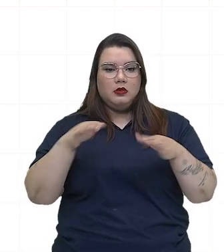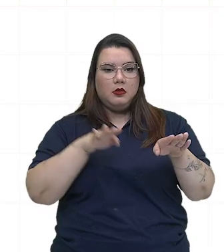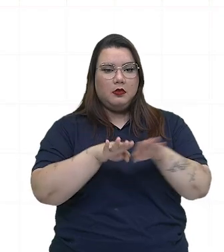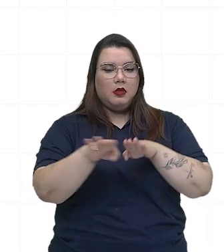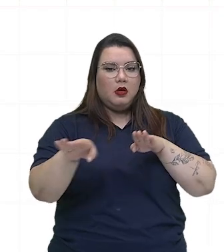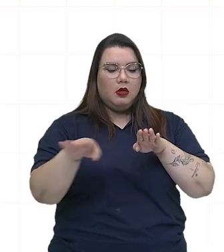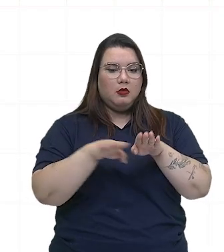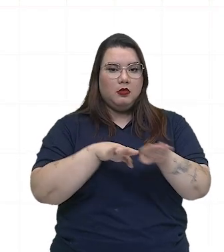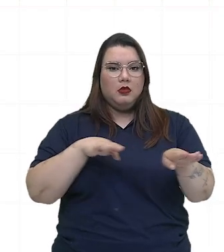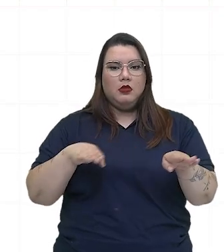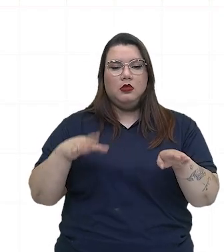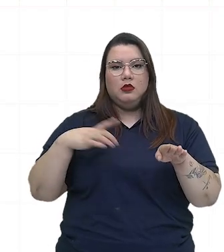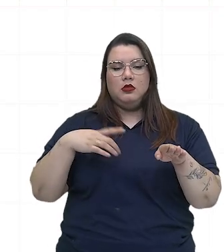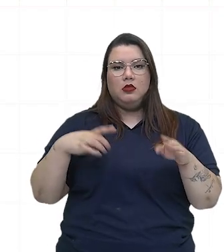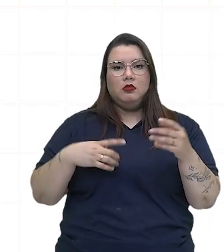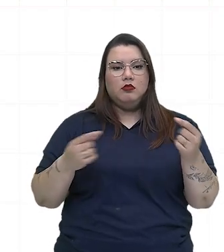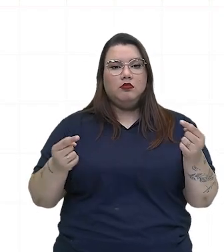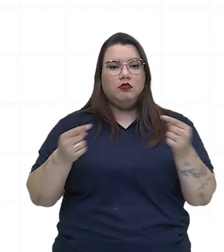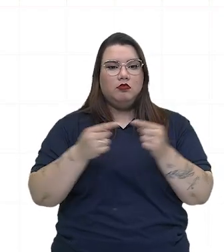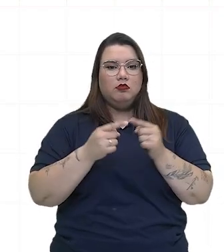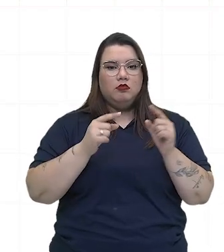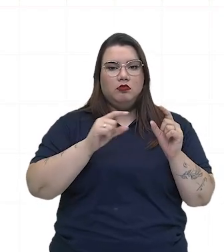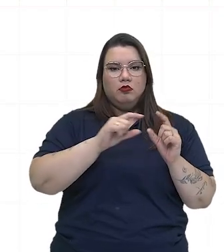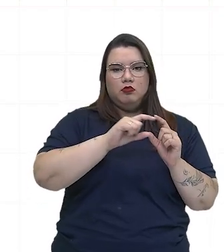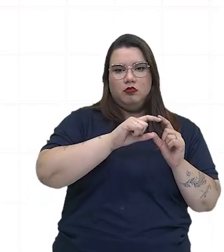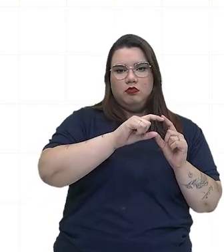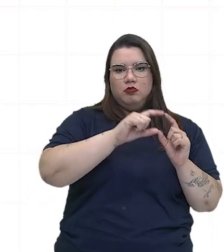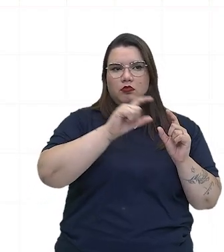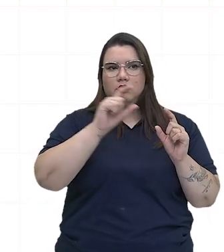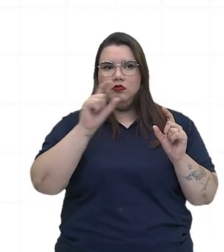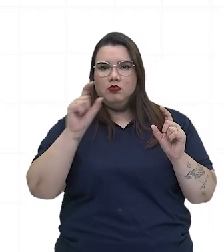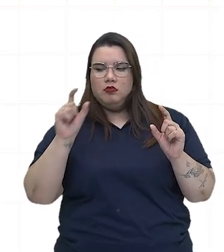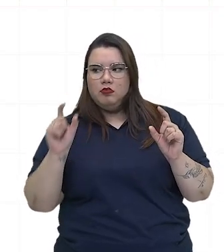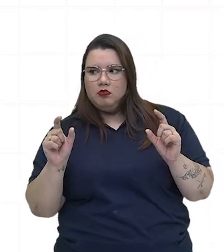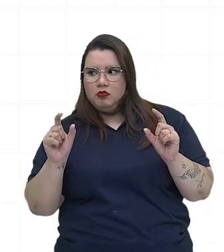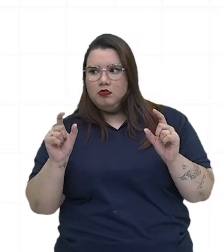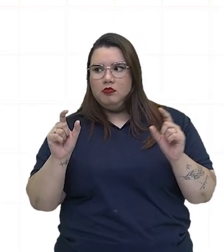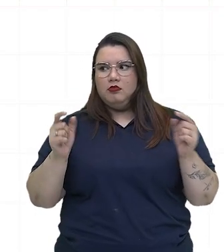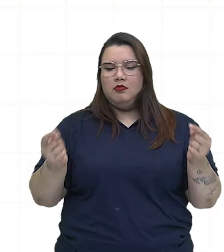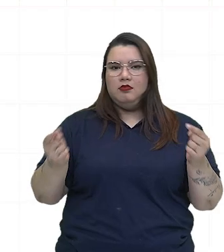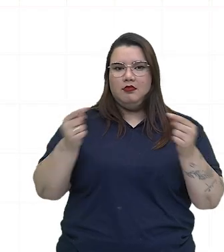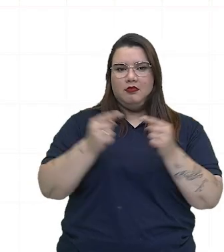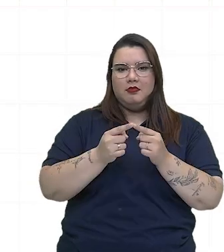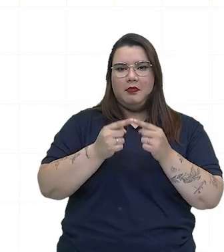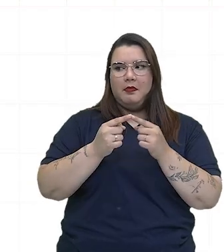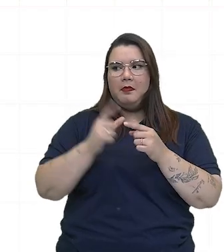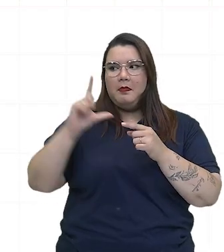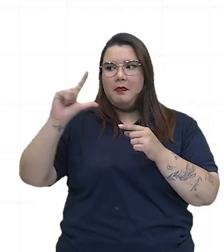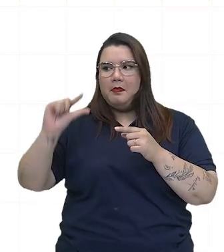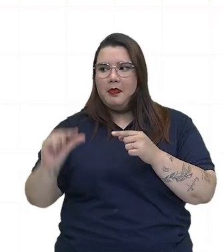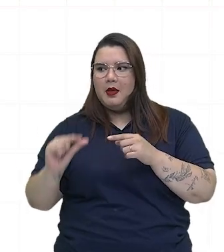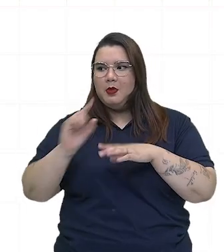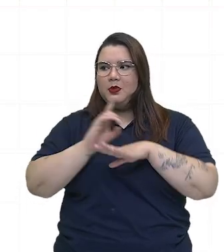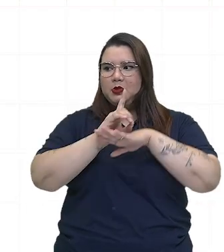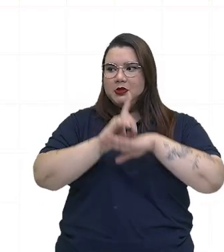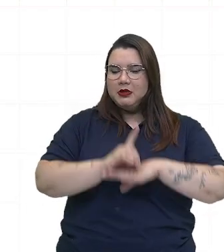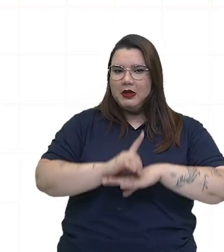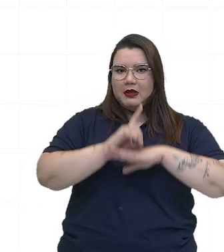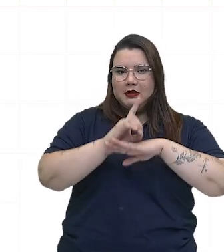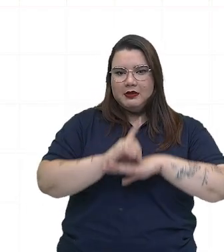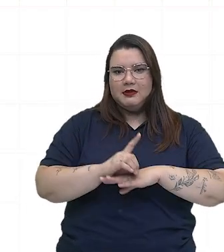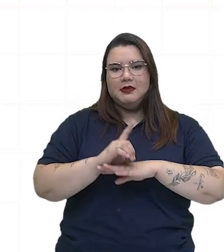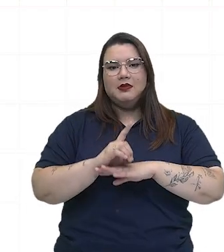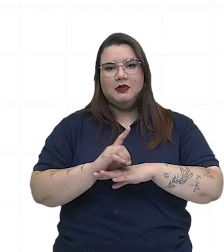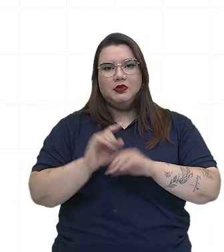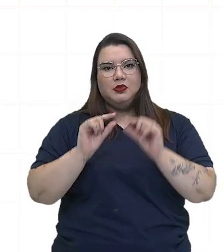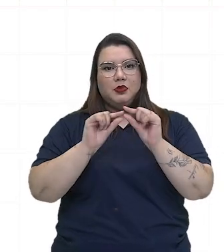elas tendem a ser mais espessas e menos densas do que a crosta